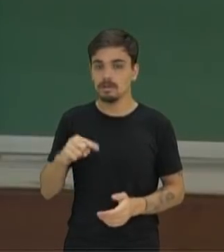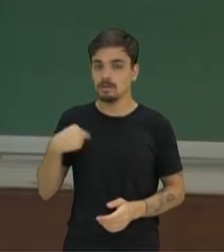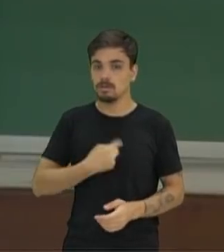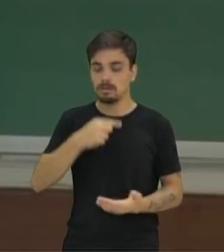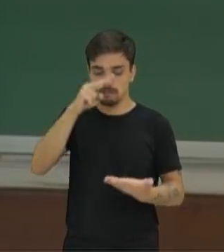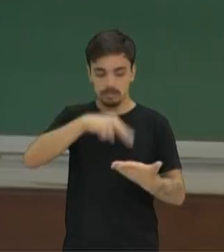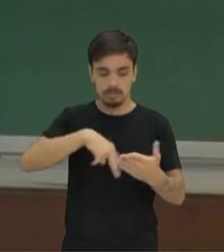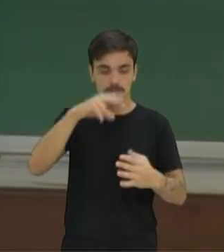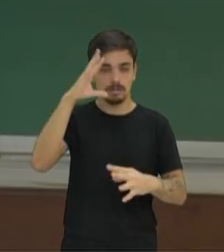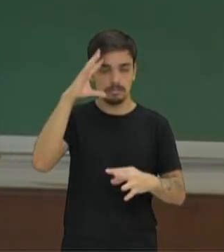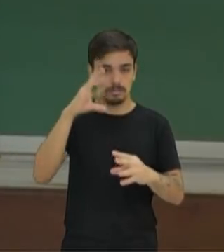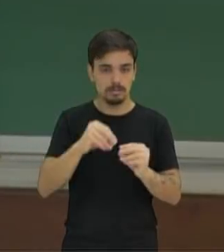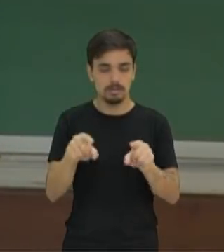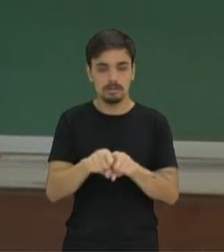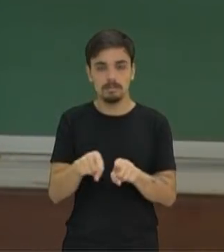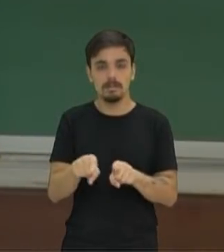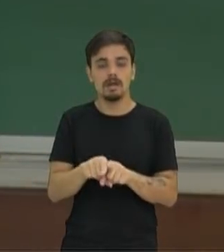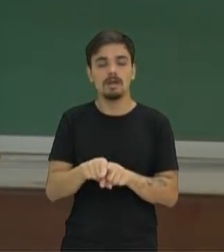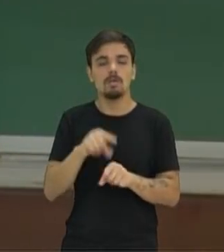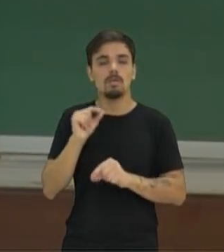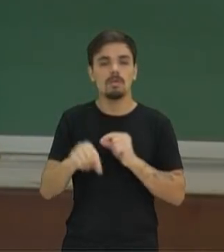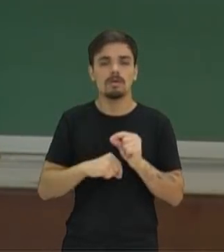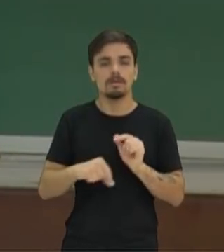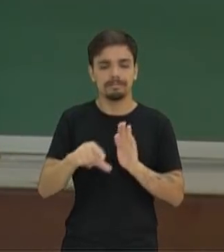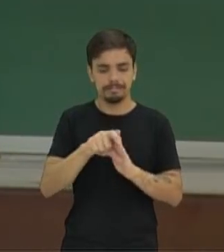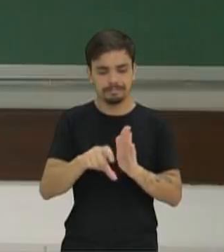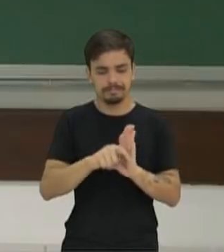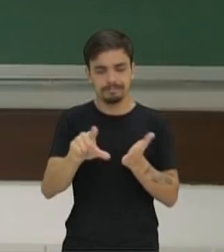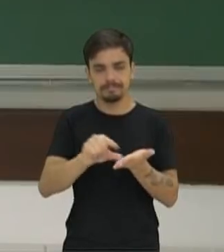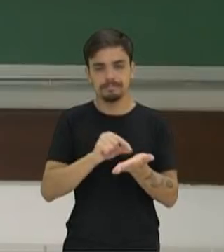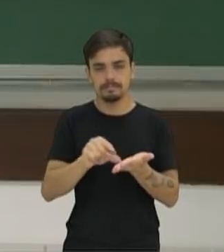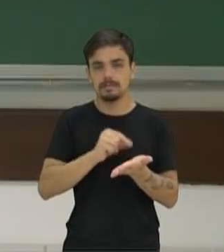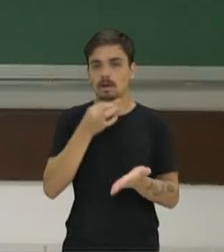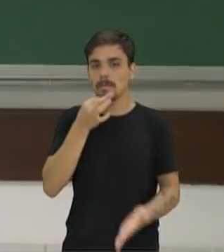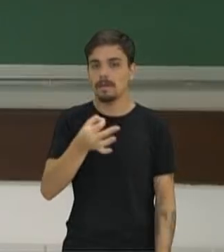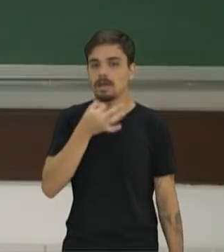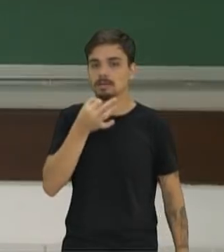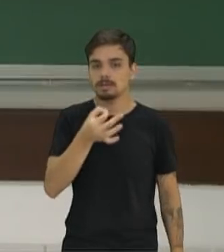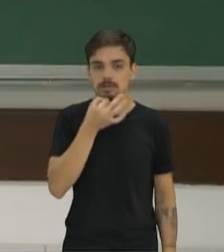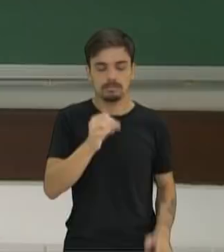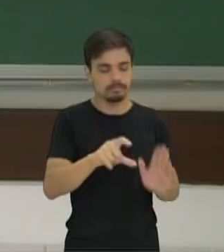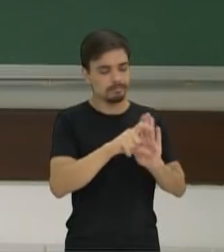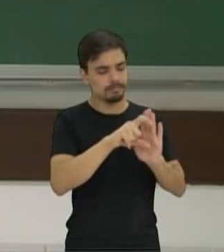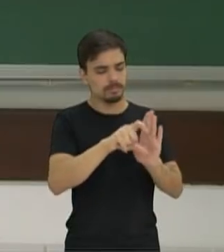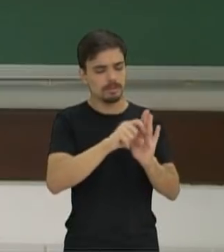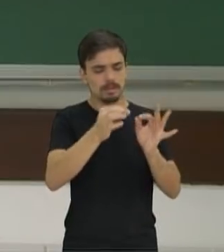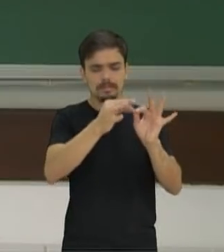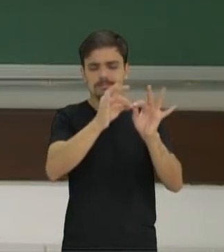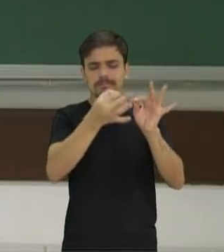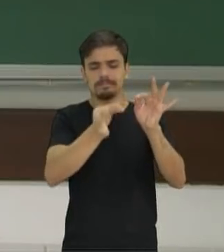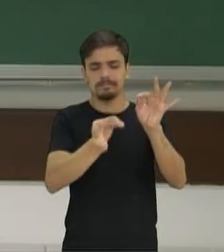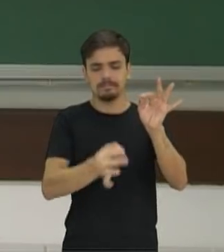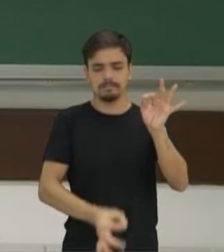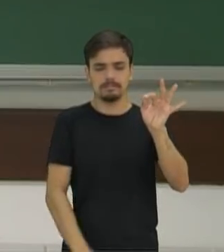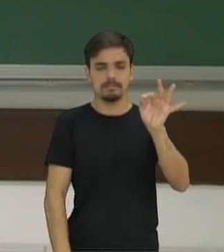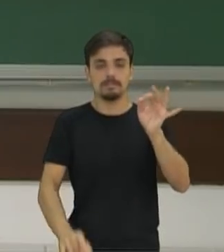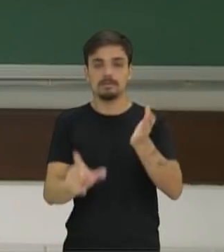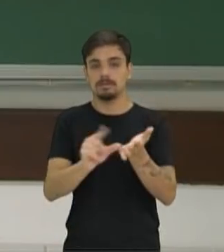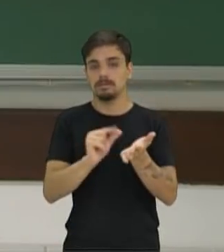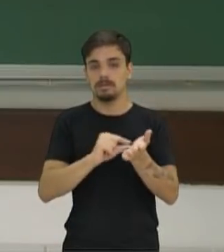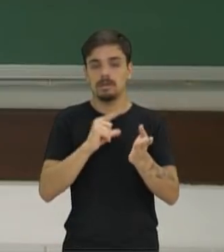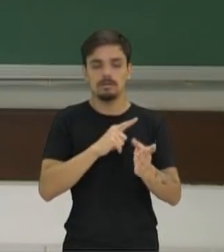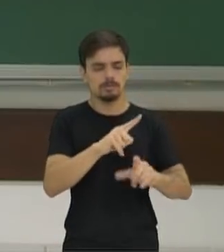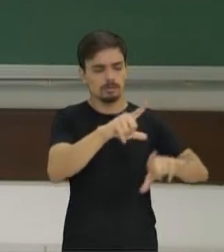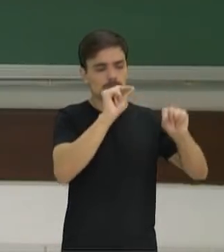e interpretar uma parte de um artigo de opinião. Então, pensem bem, uma parte. O artigo é longo, selecionei uma parte para a